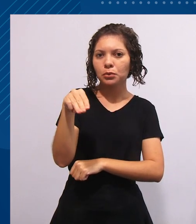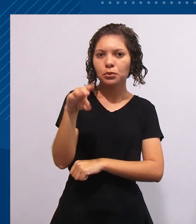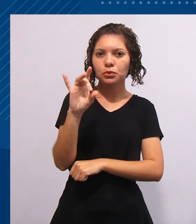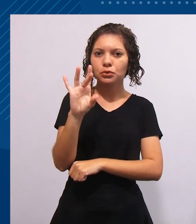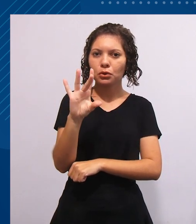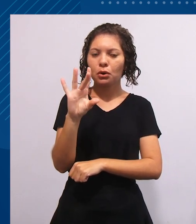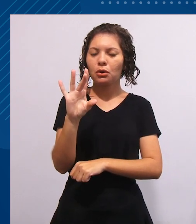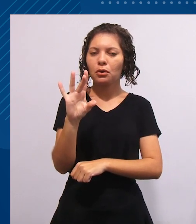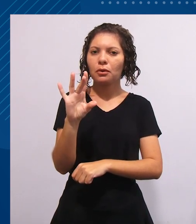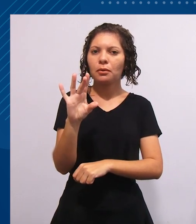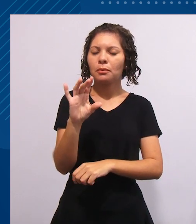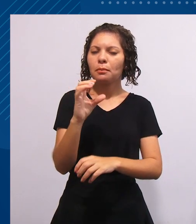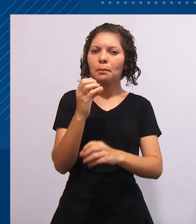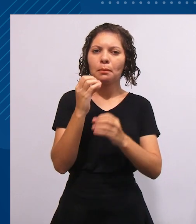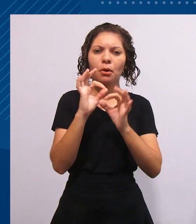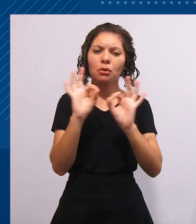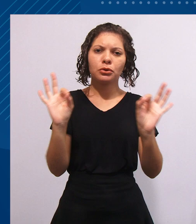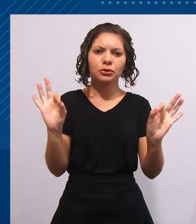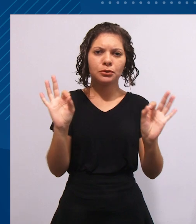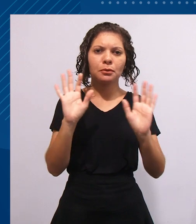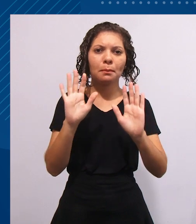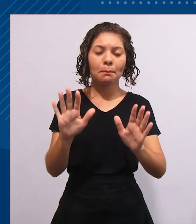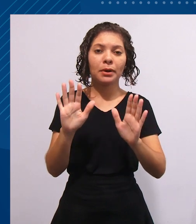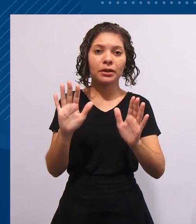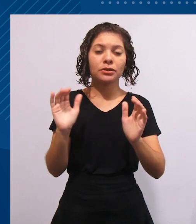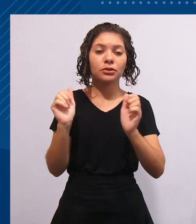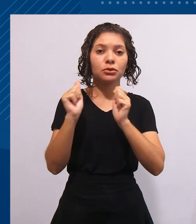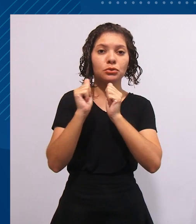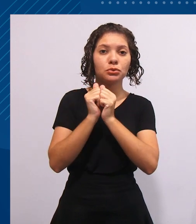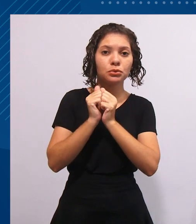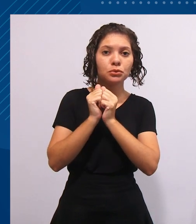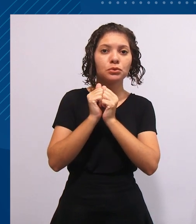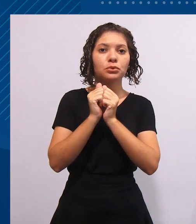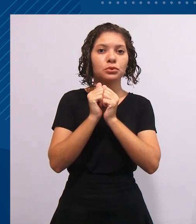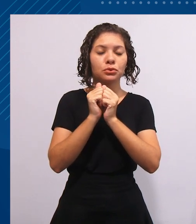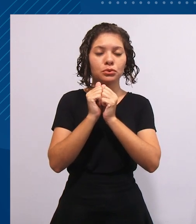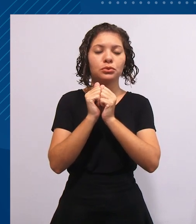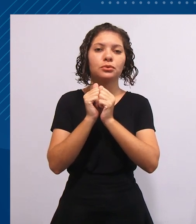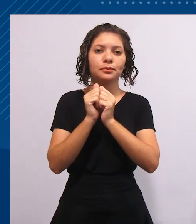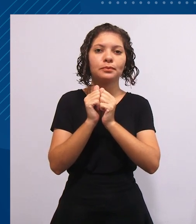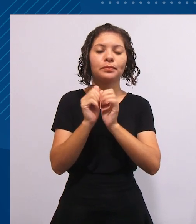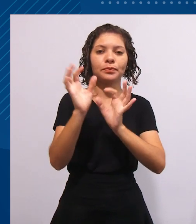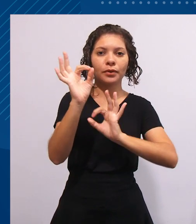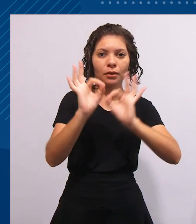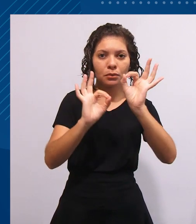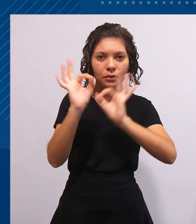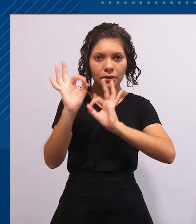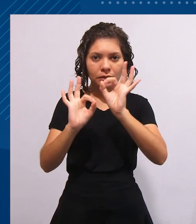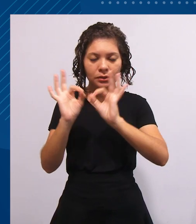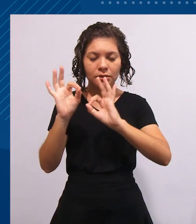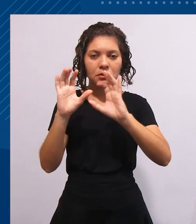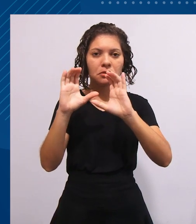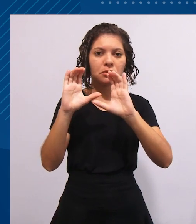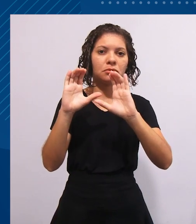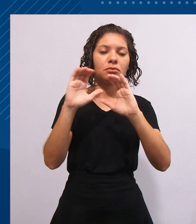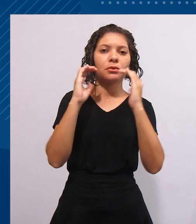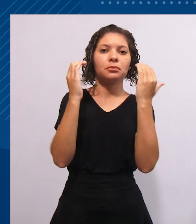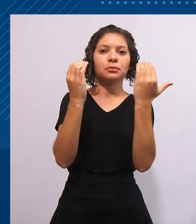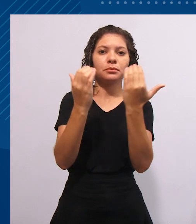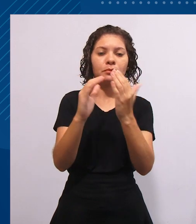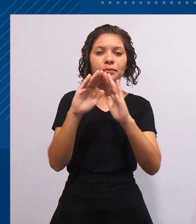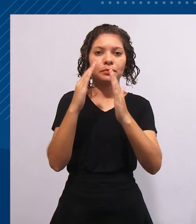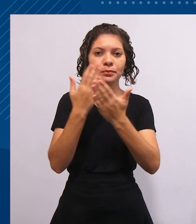mobilização coletiva que esse processo gera na comunidade escolar e fora dela isso é algo